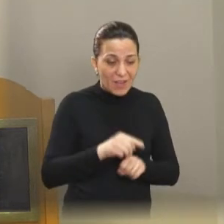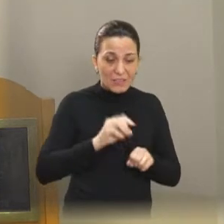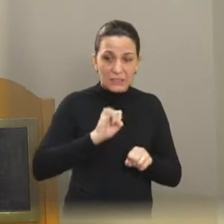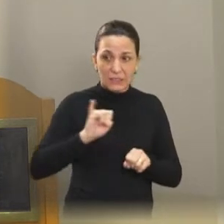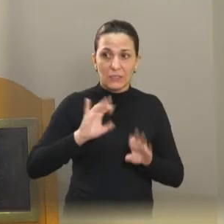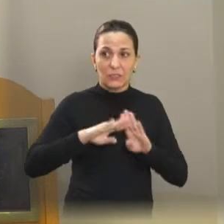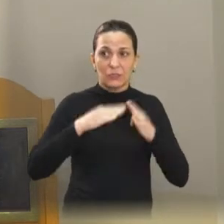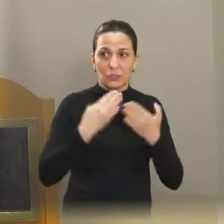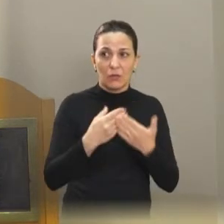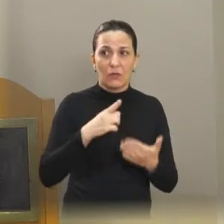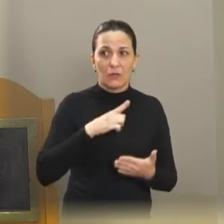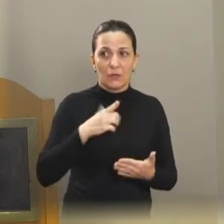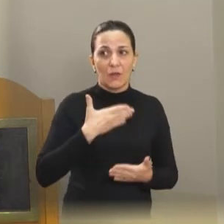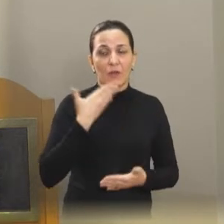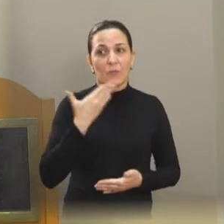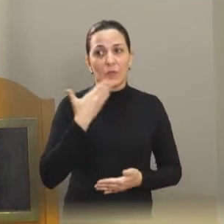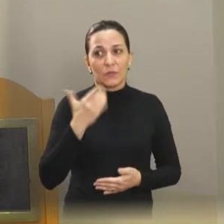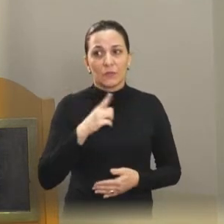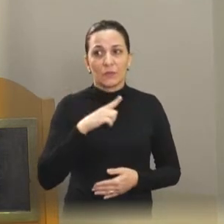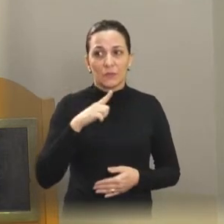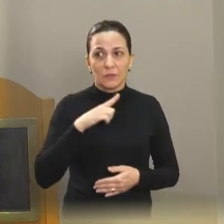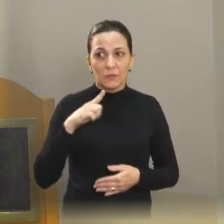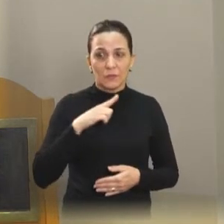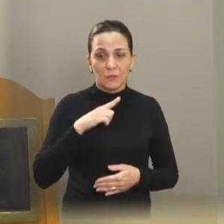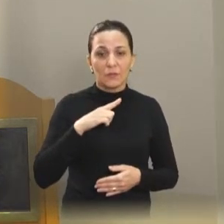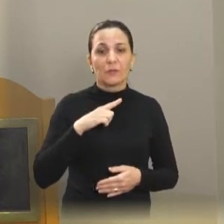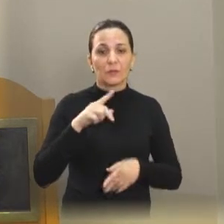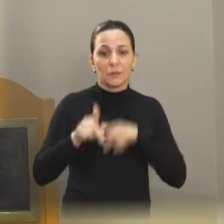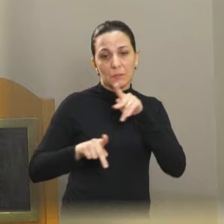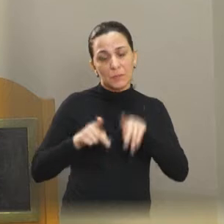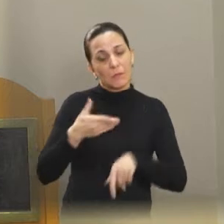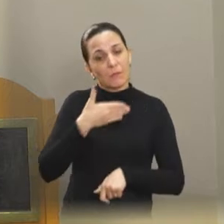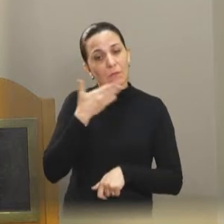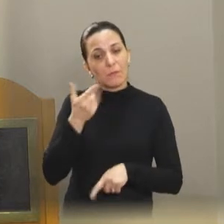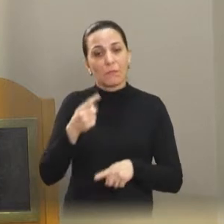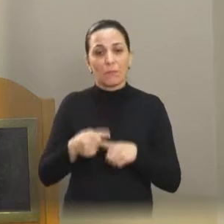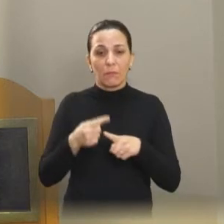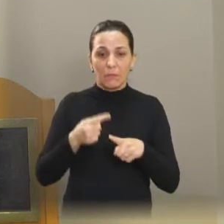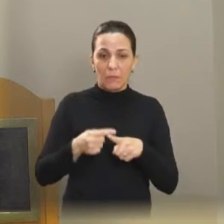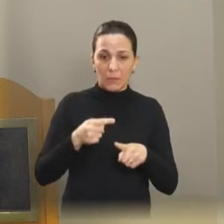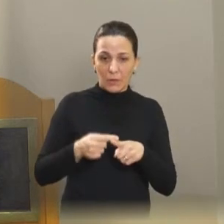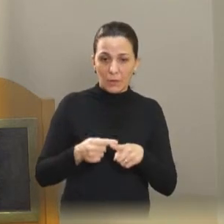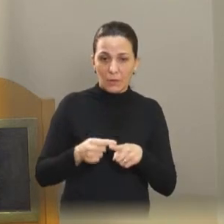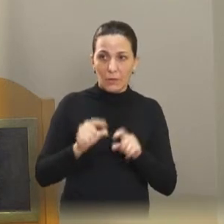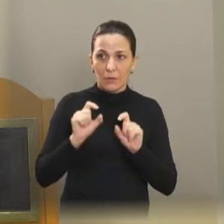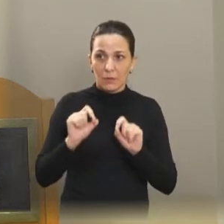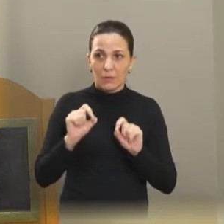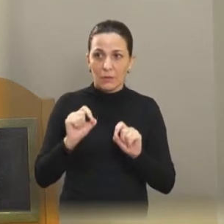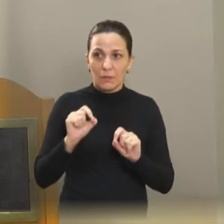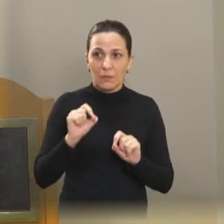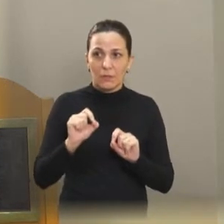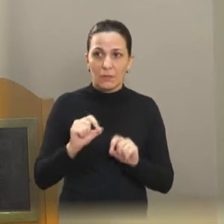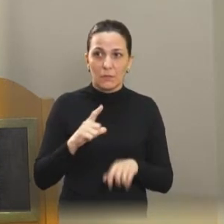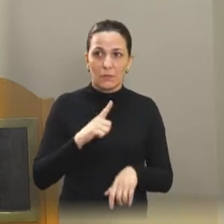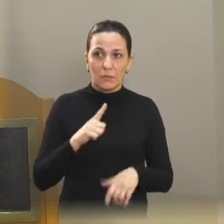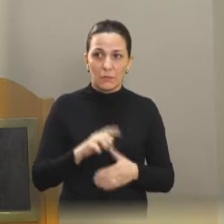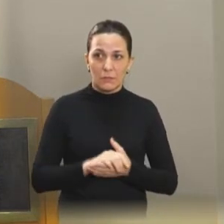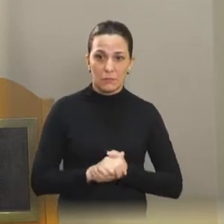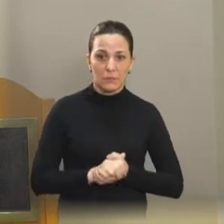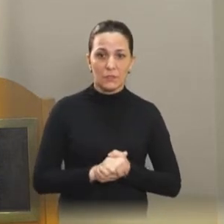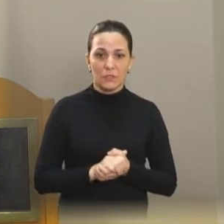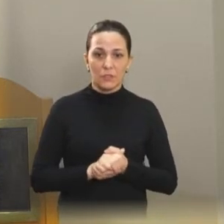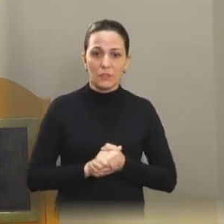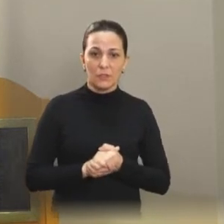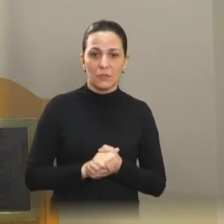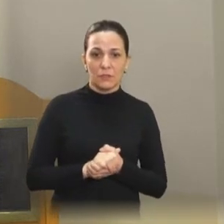traz muita agilidade para aquela aquela população e mais fácil porque pode ficar tipo o dia inteiro lá pertinho de casa